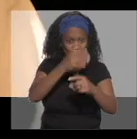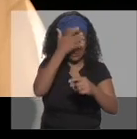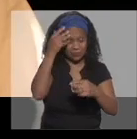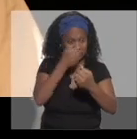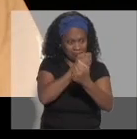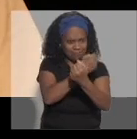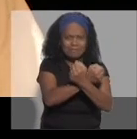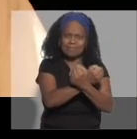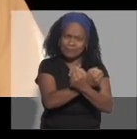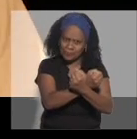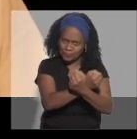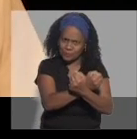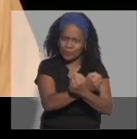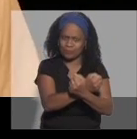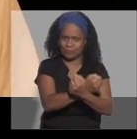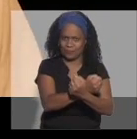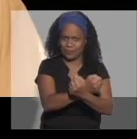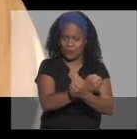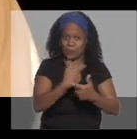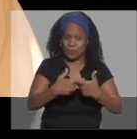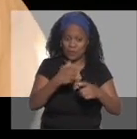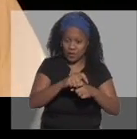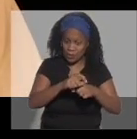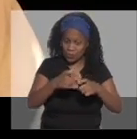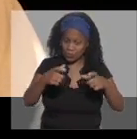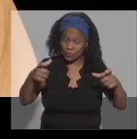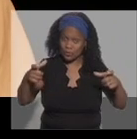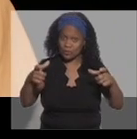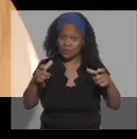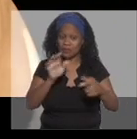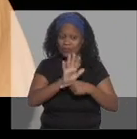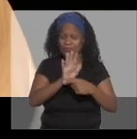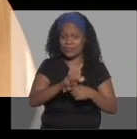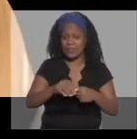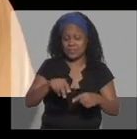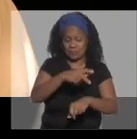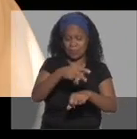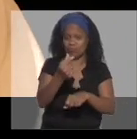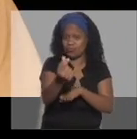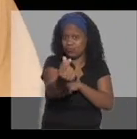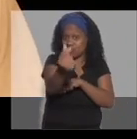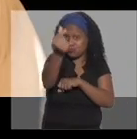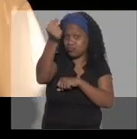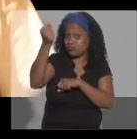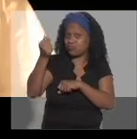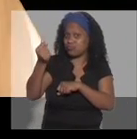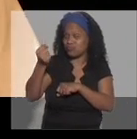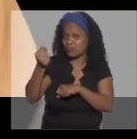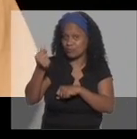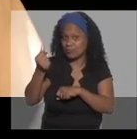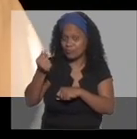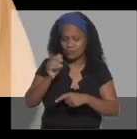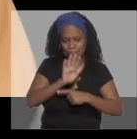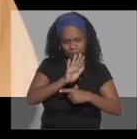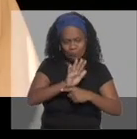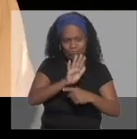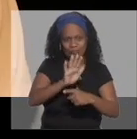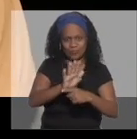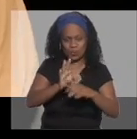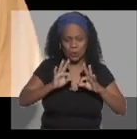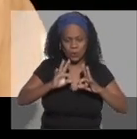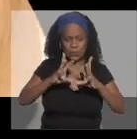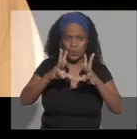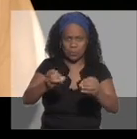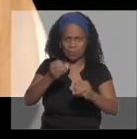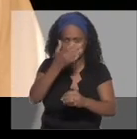nem advogado com o status corda escravidão que era o grande motor da economia do brasil ele advogava contra aquilo chegou a defender a sustentar